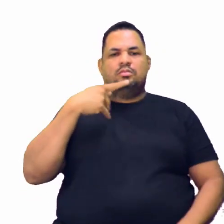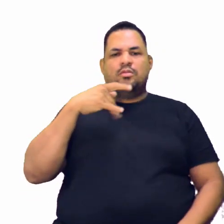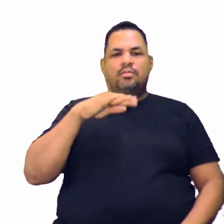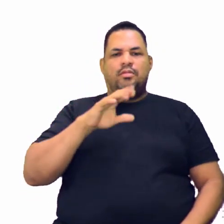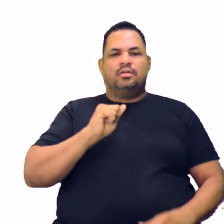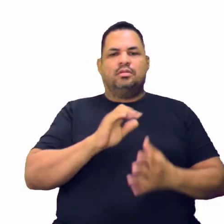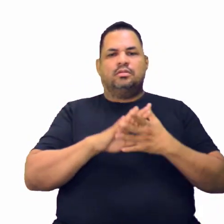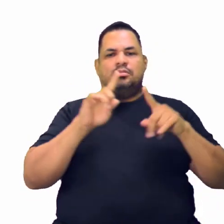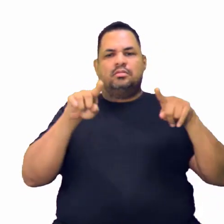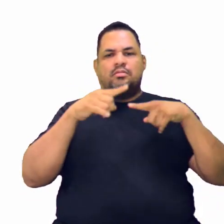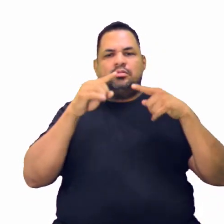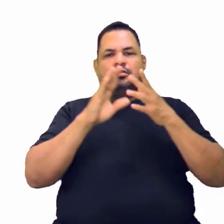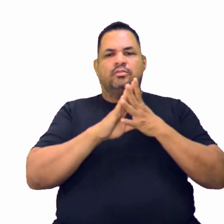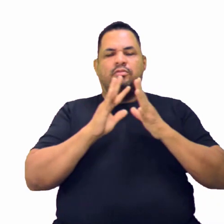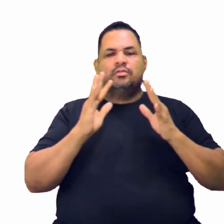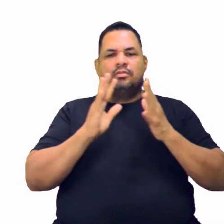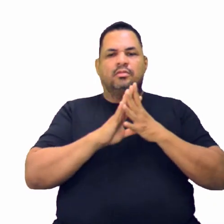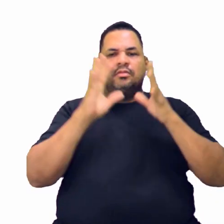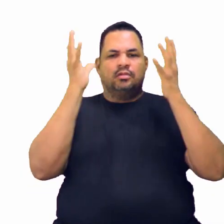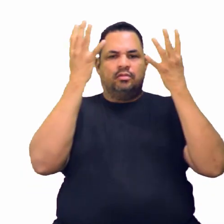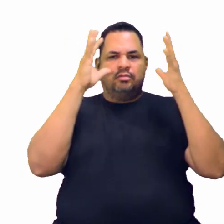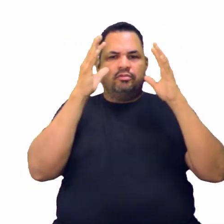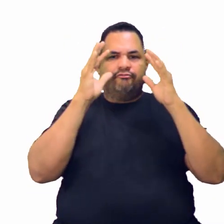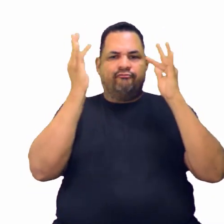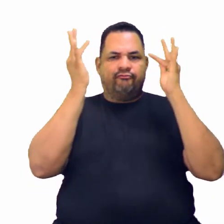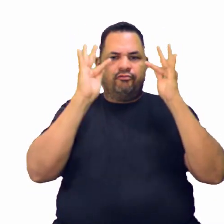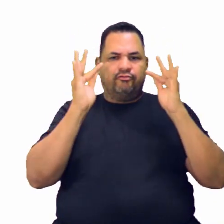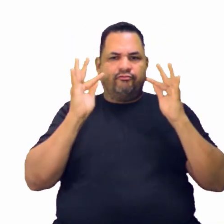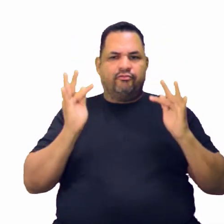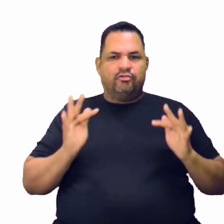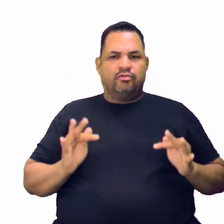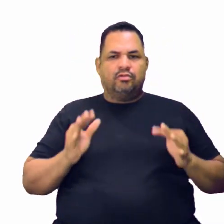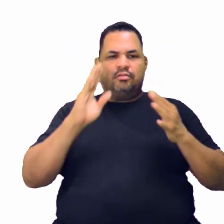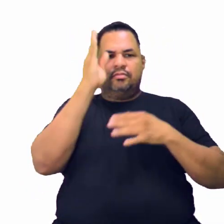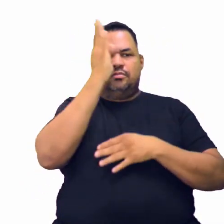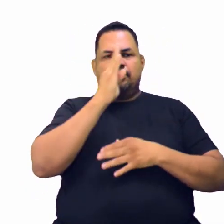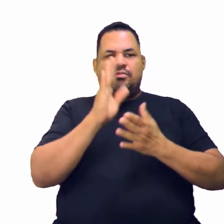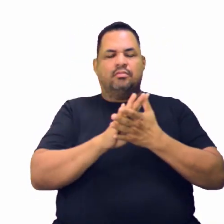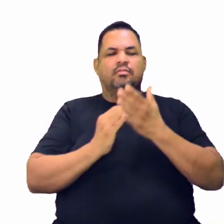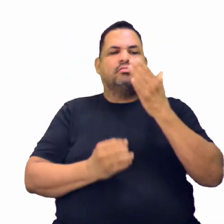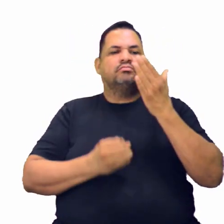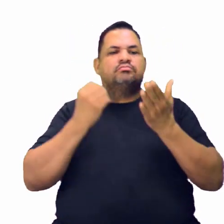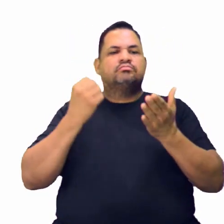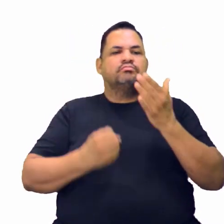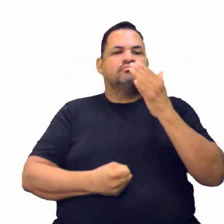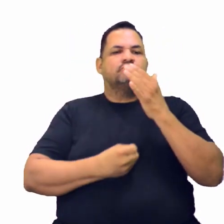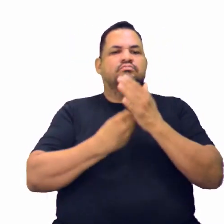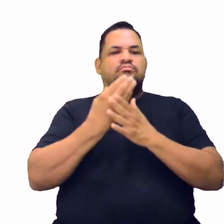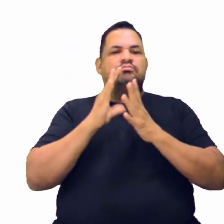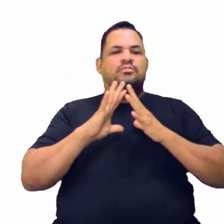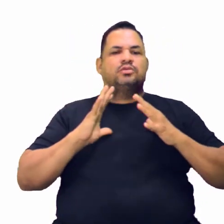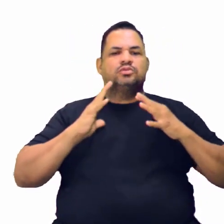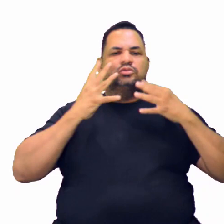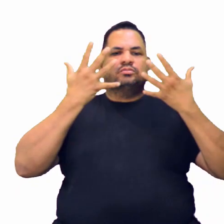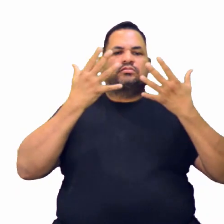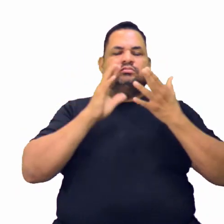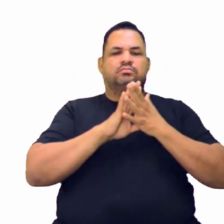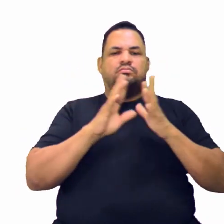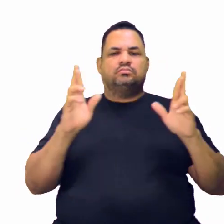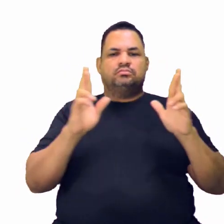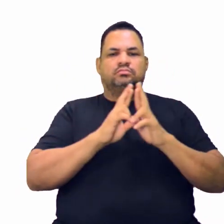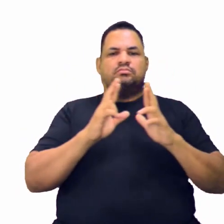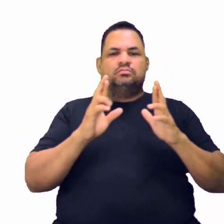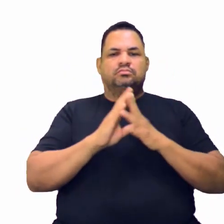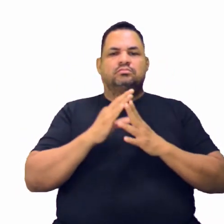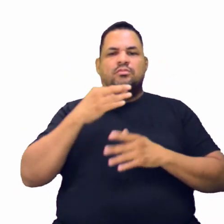do pop, da música folclórica brasileira. A originalidade dos seus shows tem